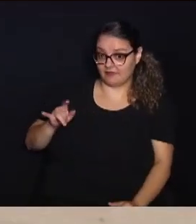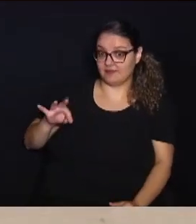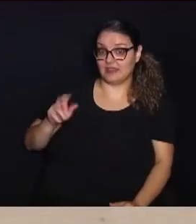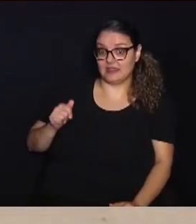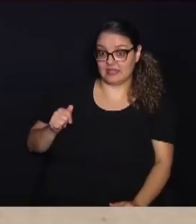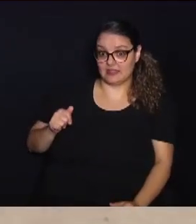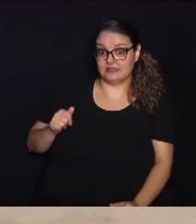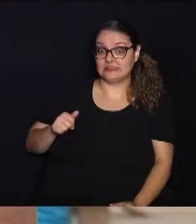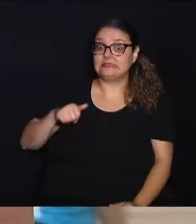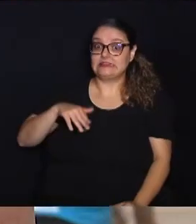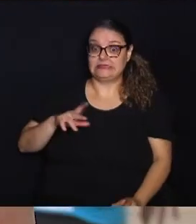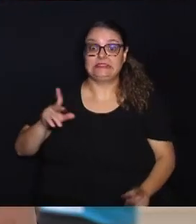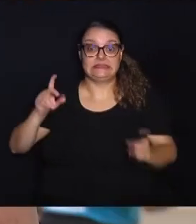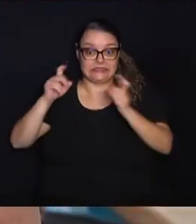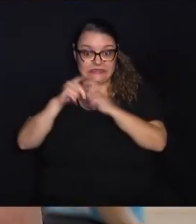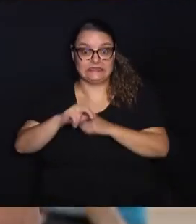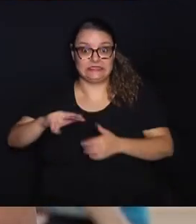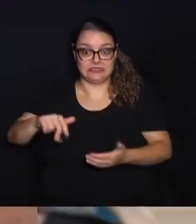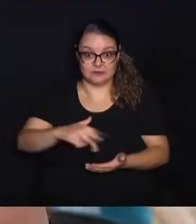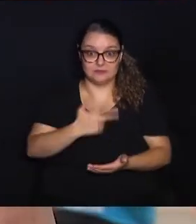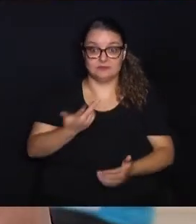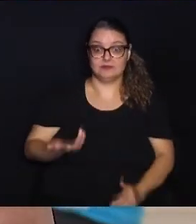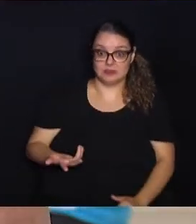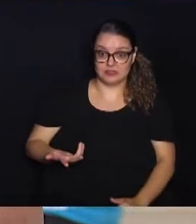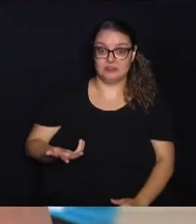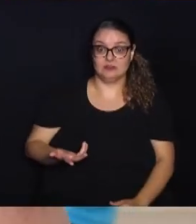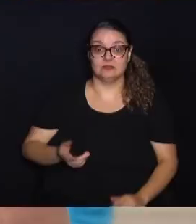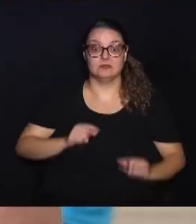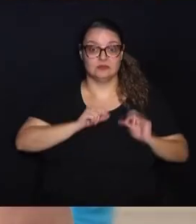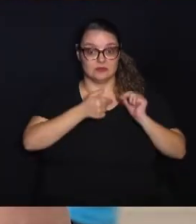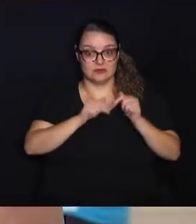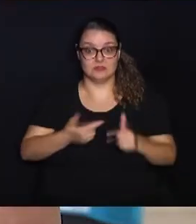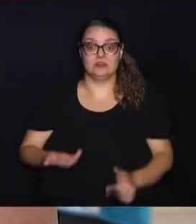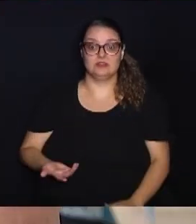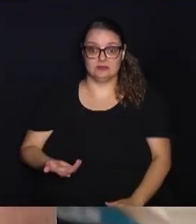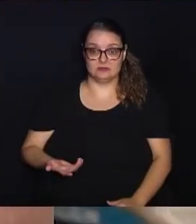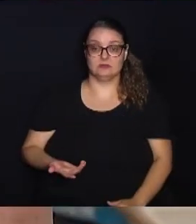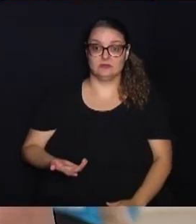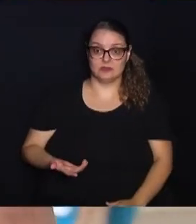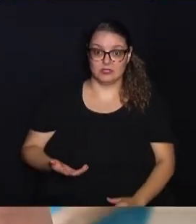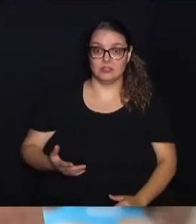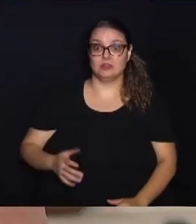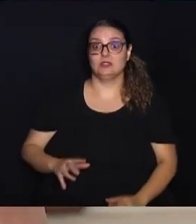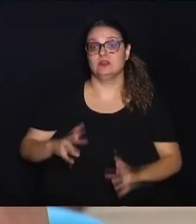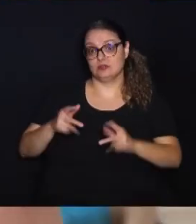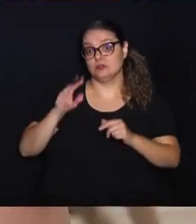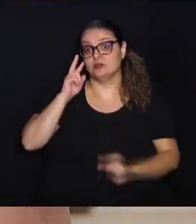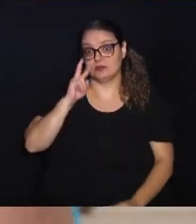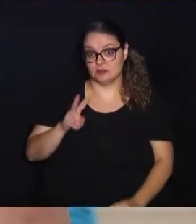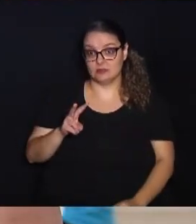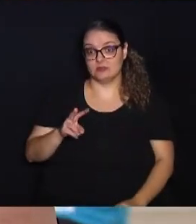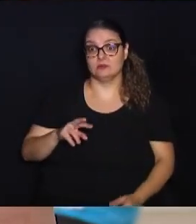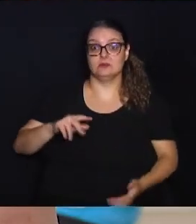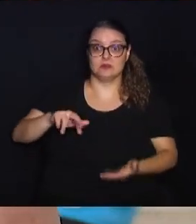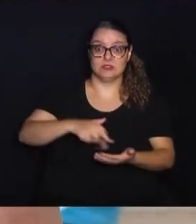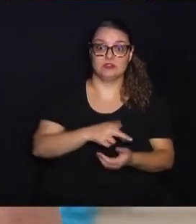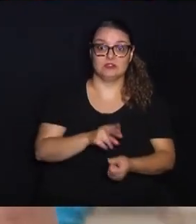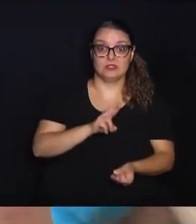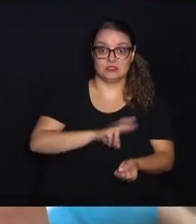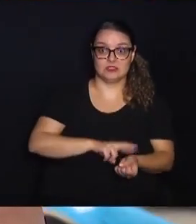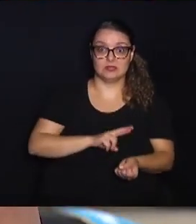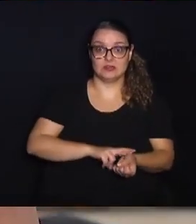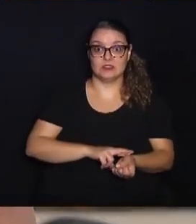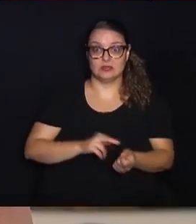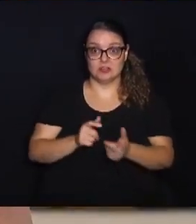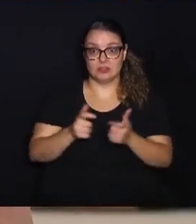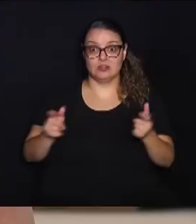é, se empenhar. O empenho dentro do treino é o mais desafiador. Quando você acerta um movimento,